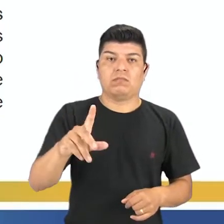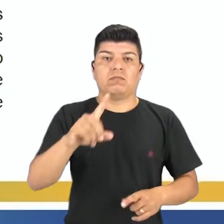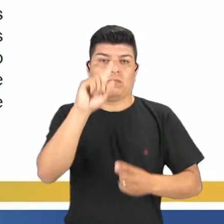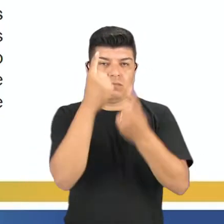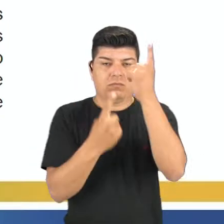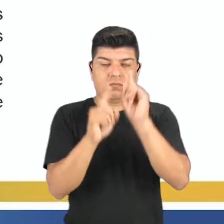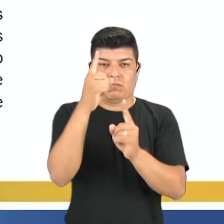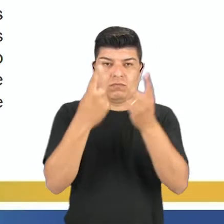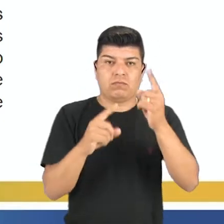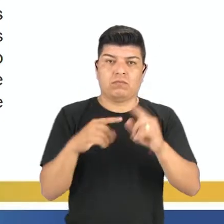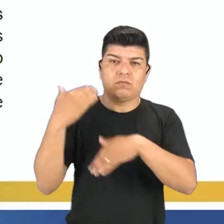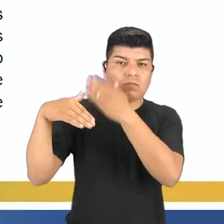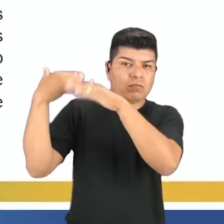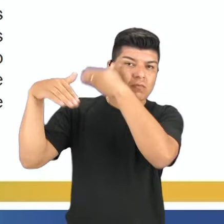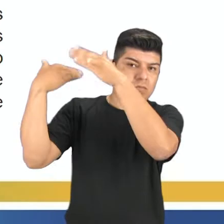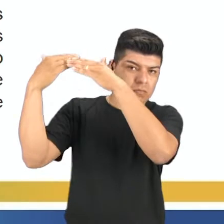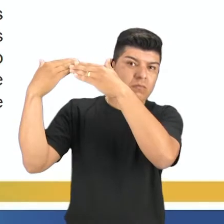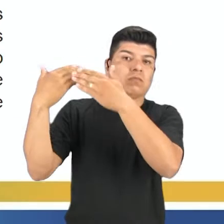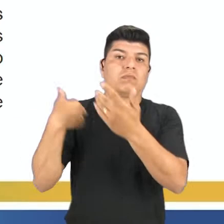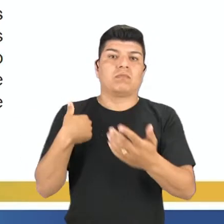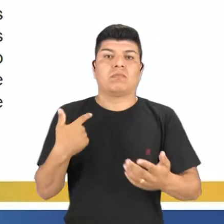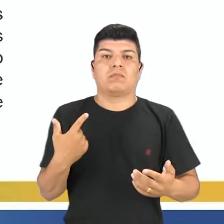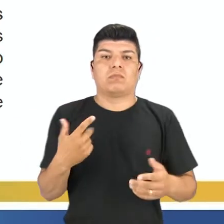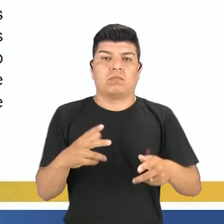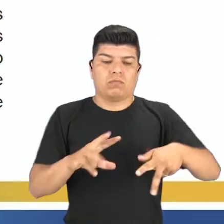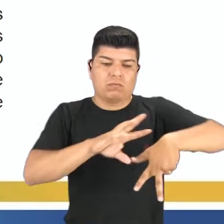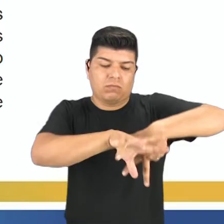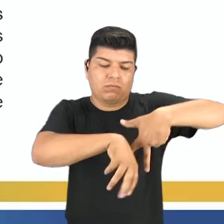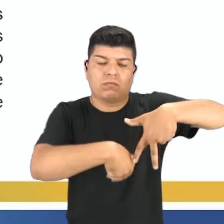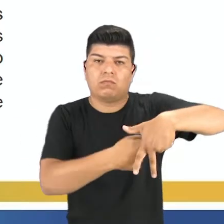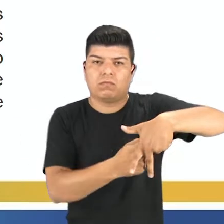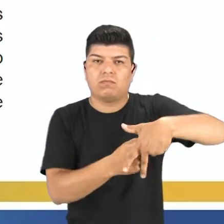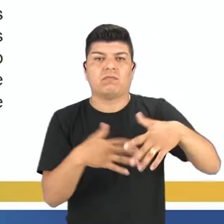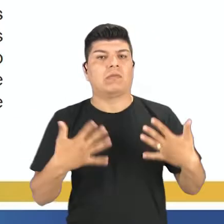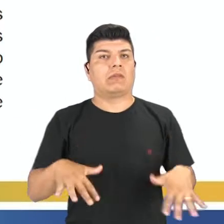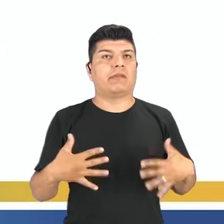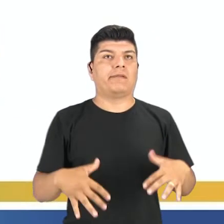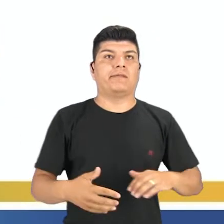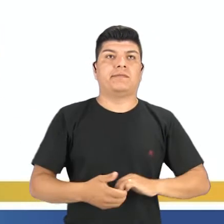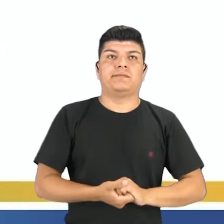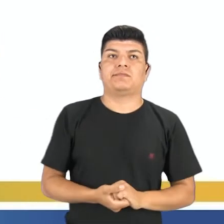de crescimento de vanguarda, os níveis de corrupção são imensos.